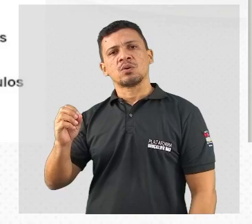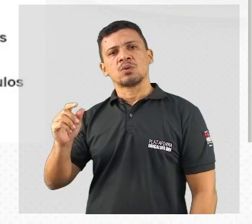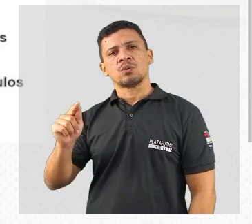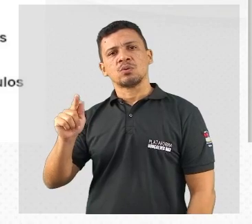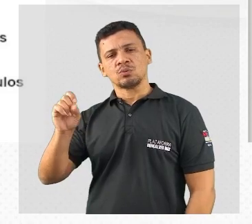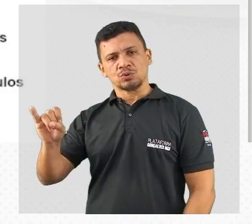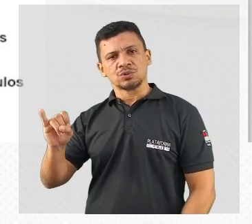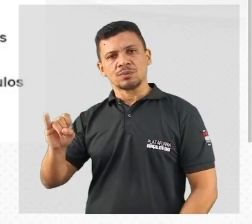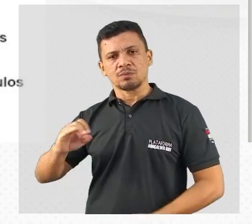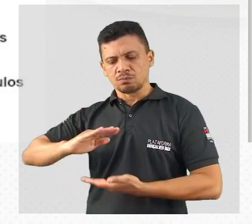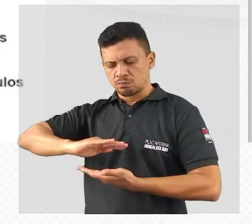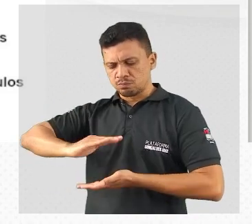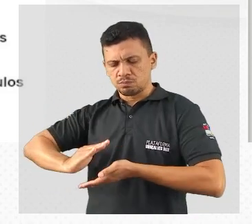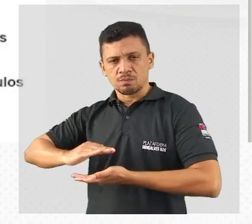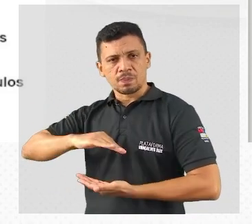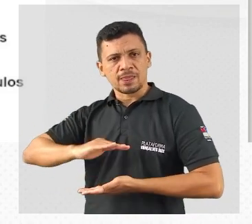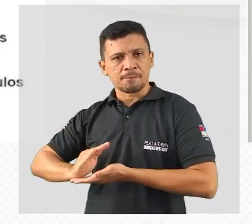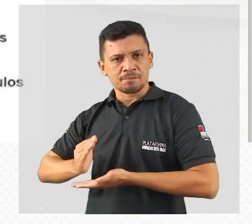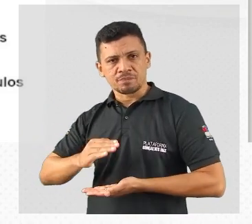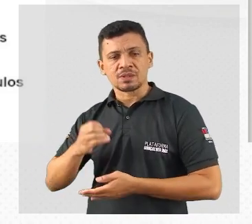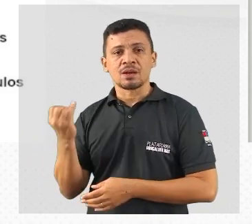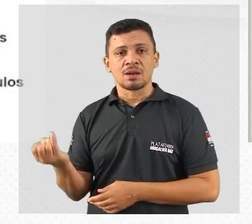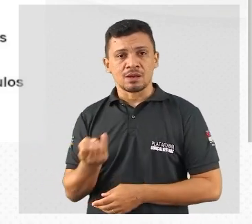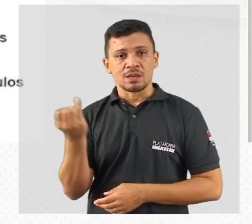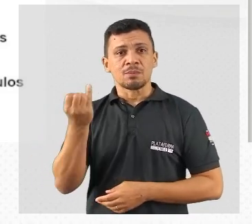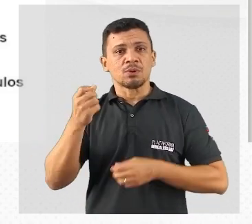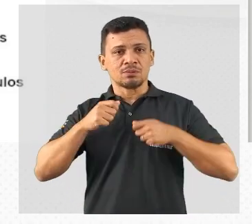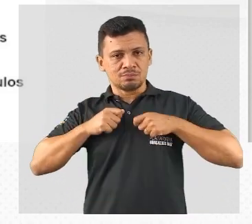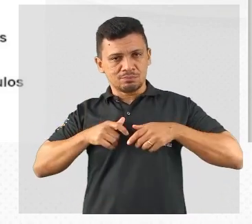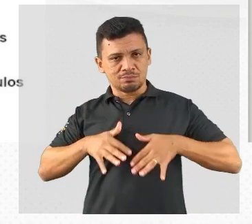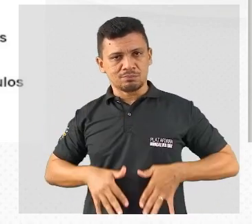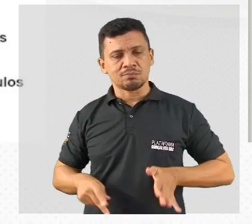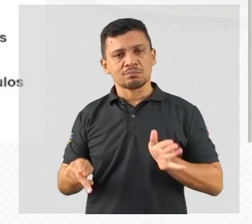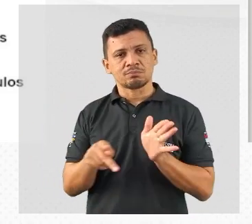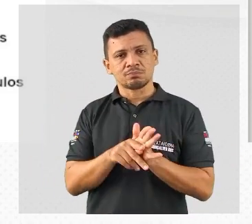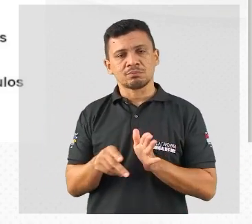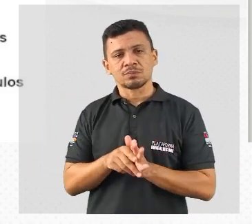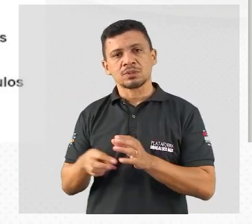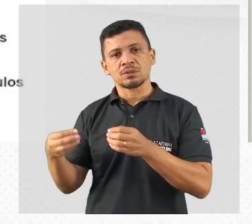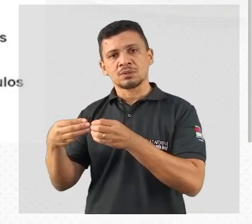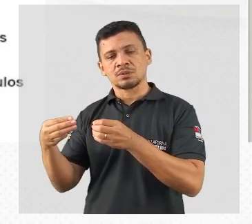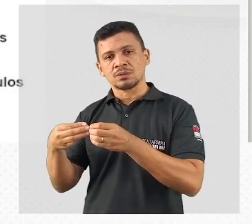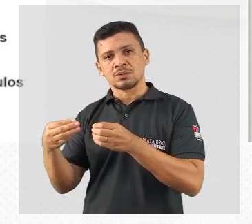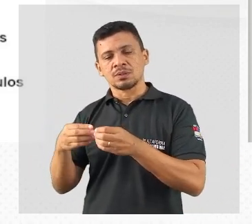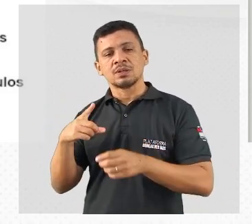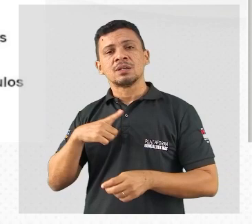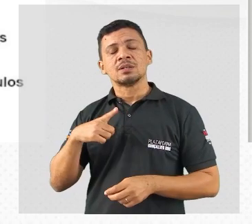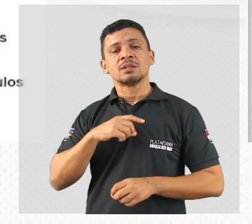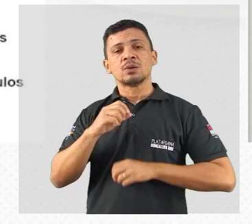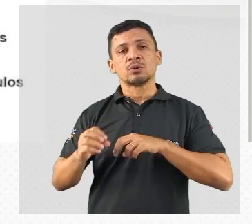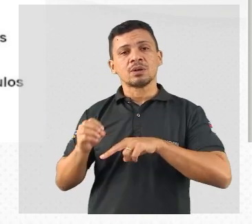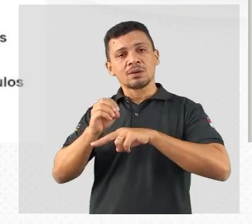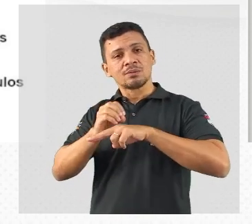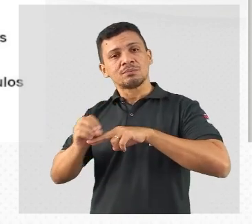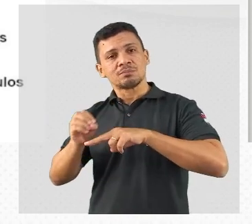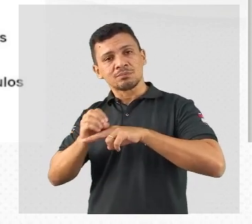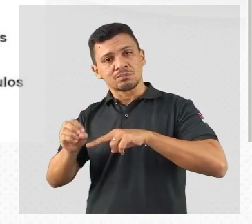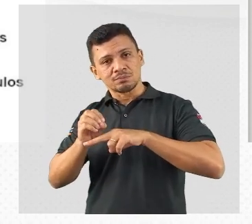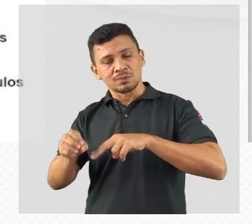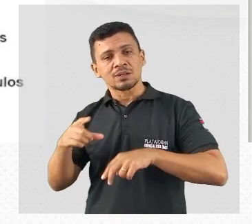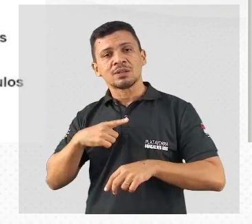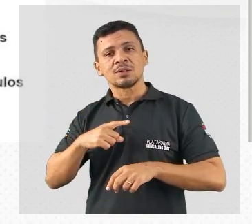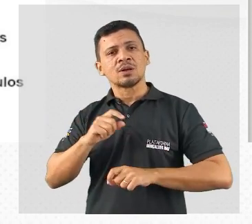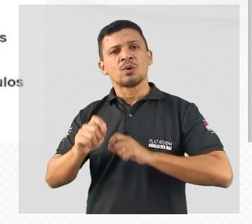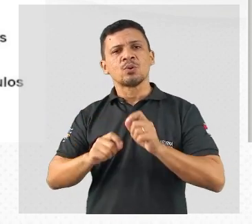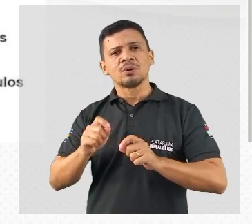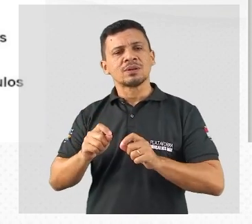de moléculas importantes para o metabolismo dessa célula. Nós temos o ribossomo, que também são moléculas, organelas, na